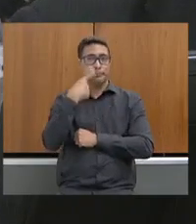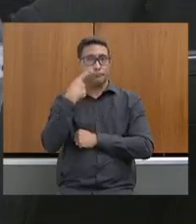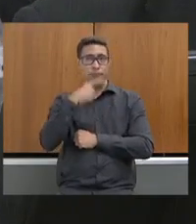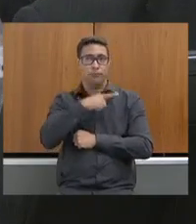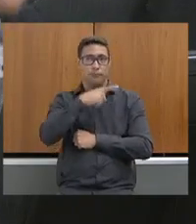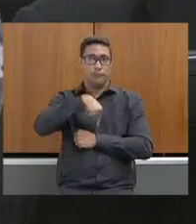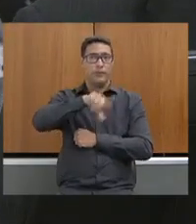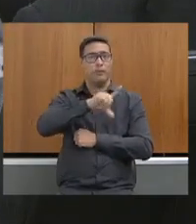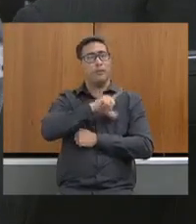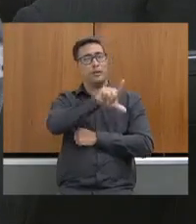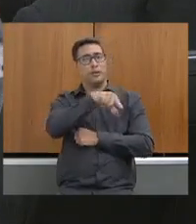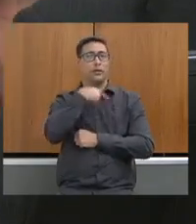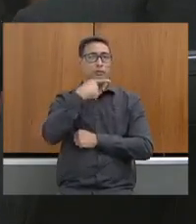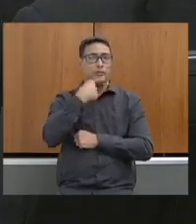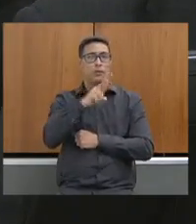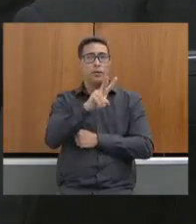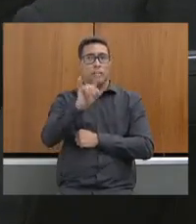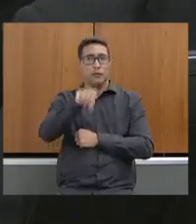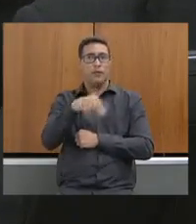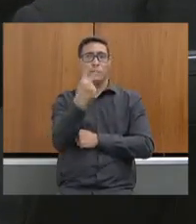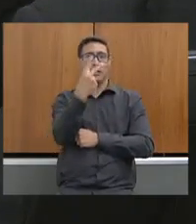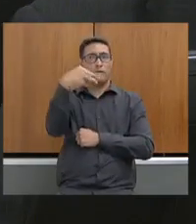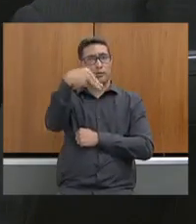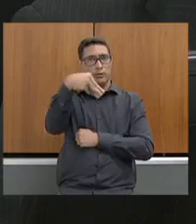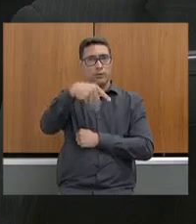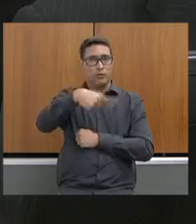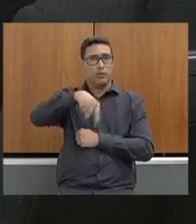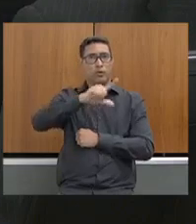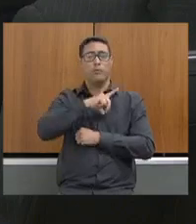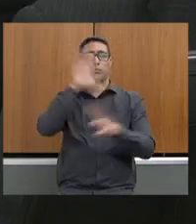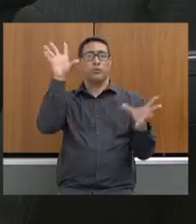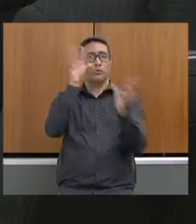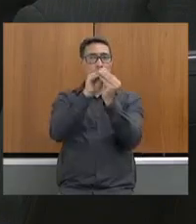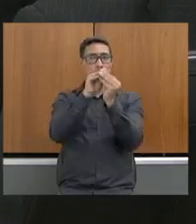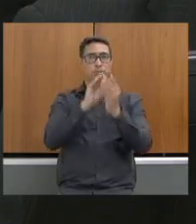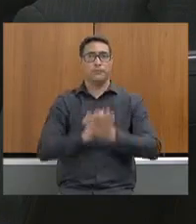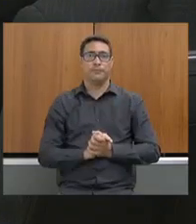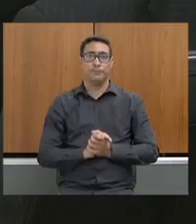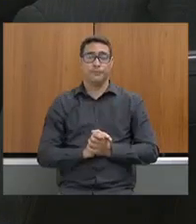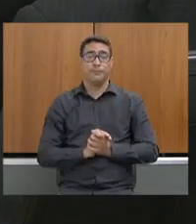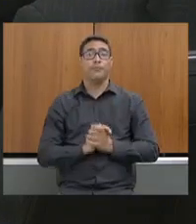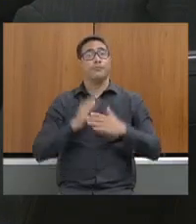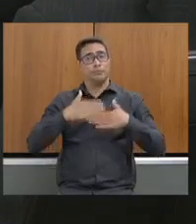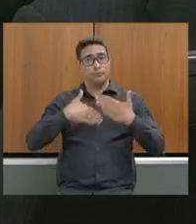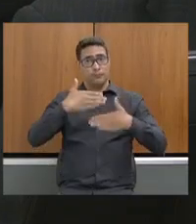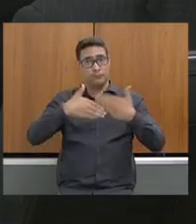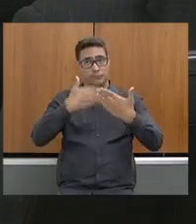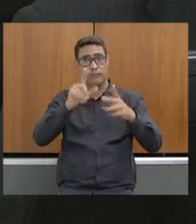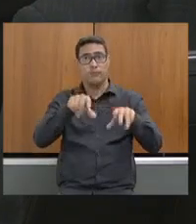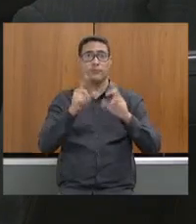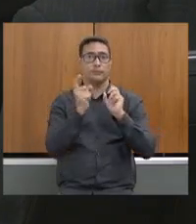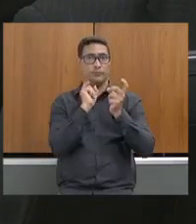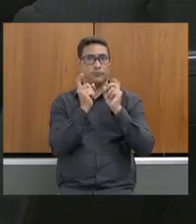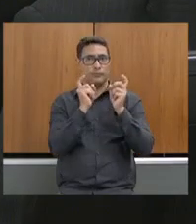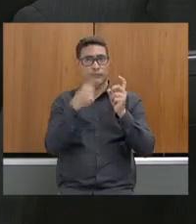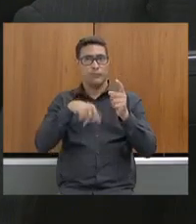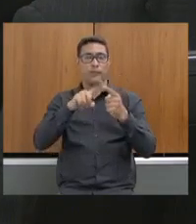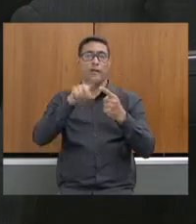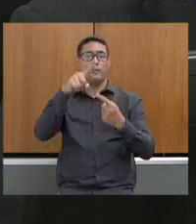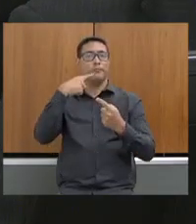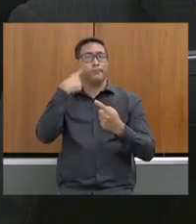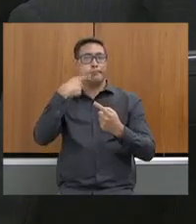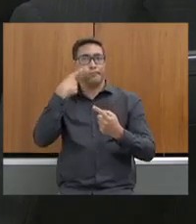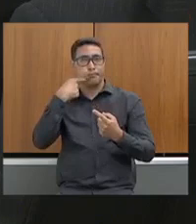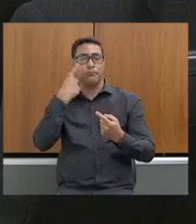interpelou disporá de dois minutos para suas considerações finais. No decorrer da reunião, as deputadas e os